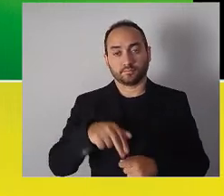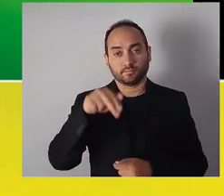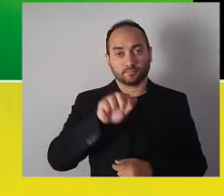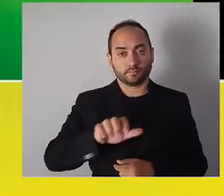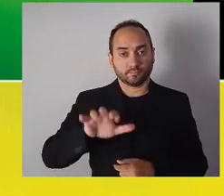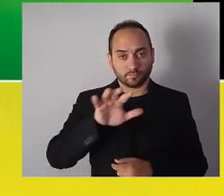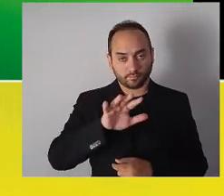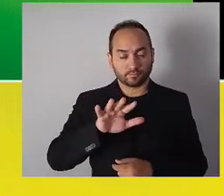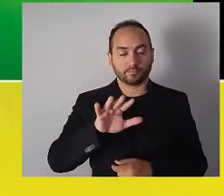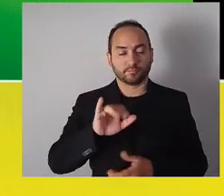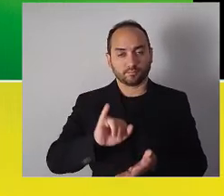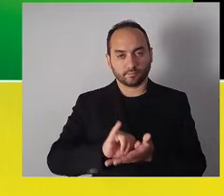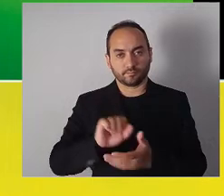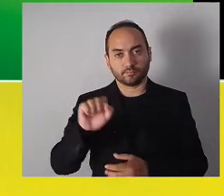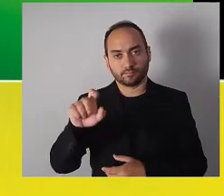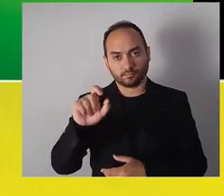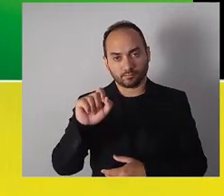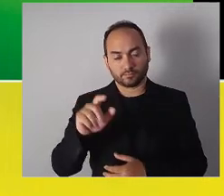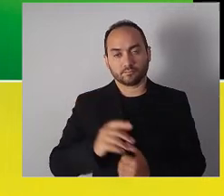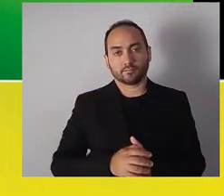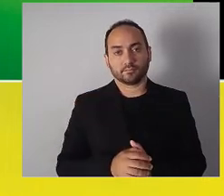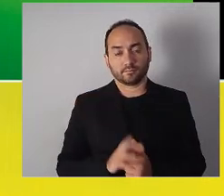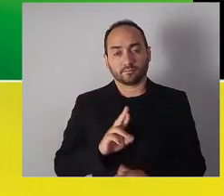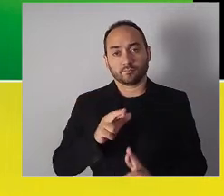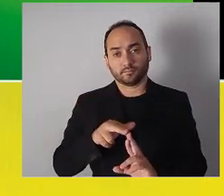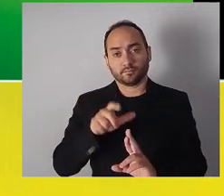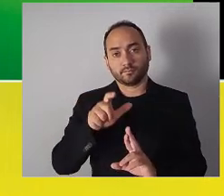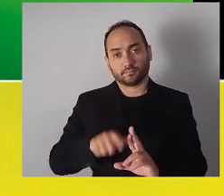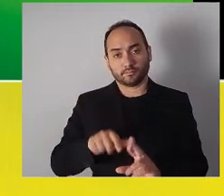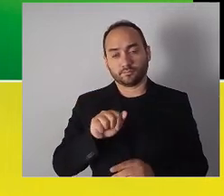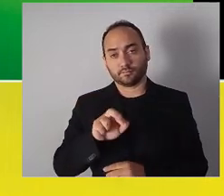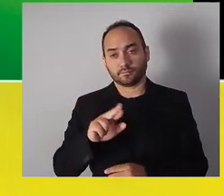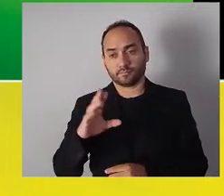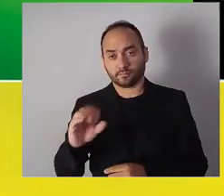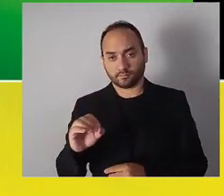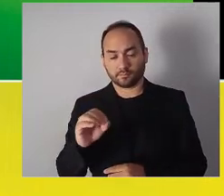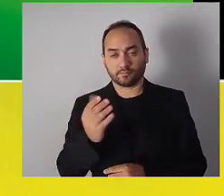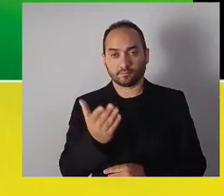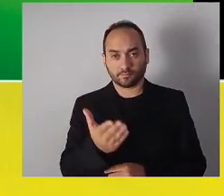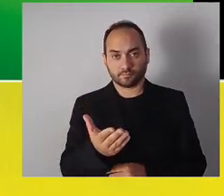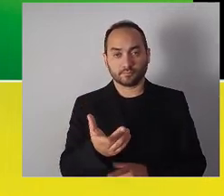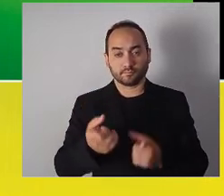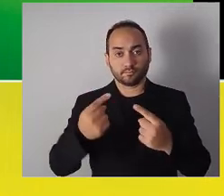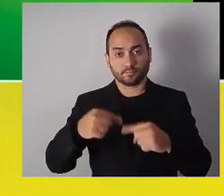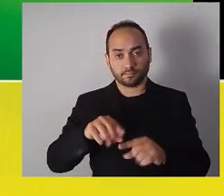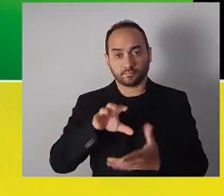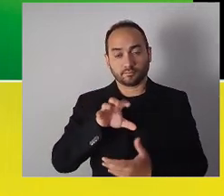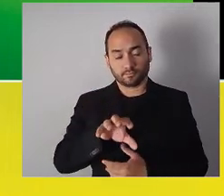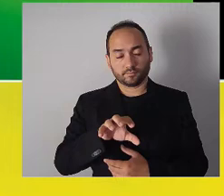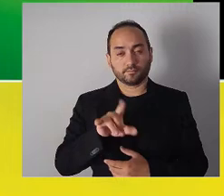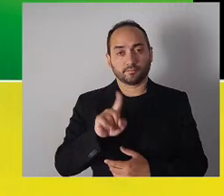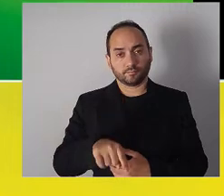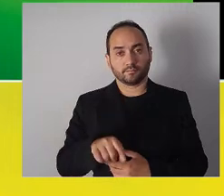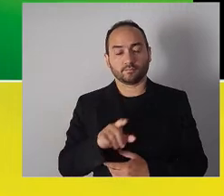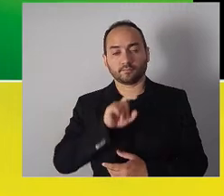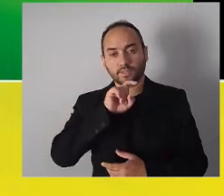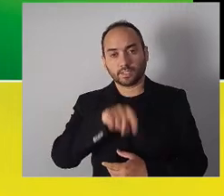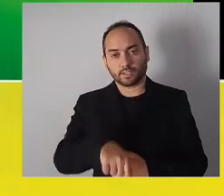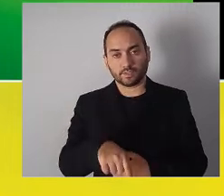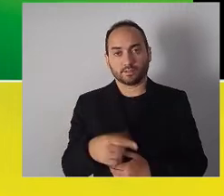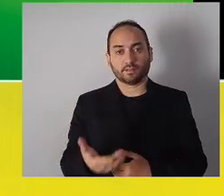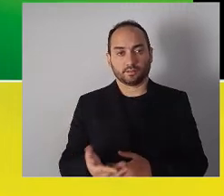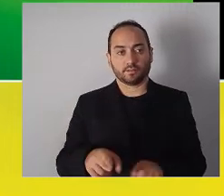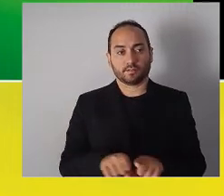o polo administrativo de Sobral, representado pelo Arco do Triunfo. No sertão central, o polo de Quixadá, representado